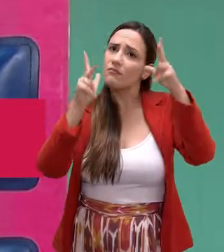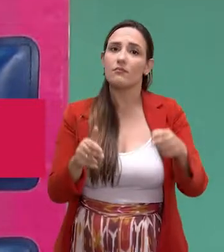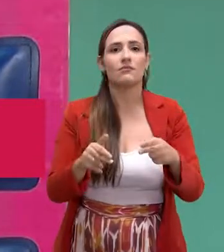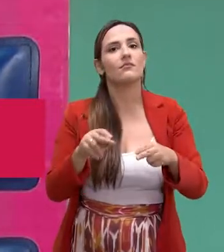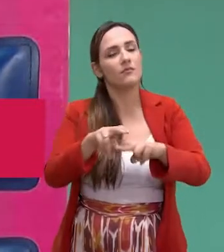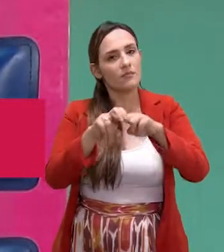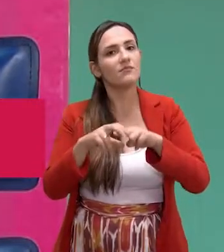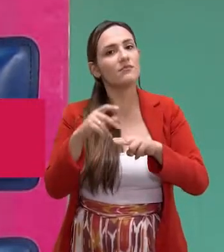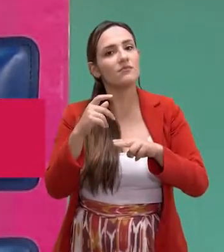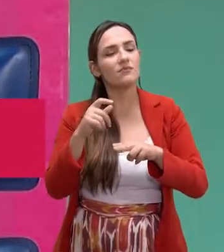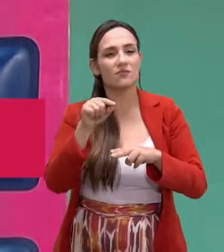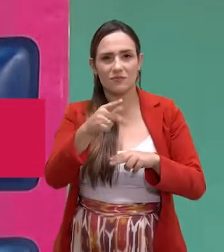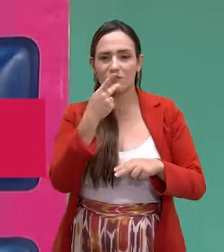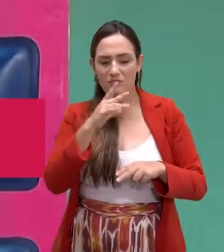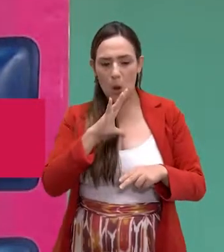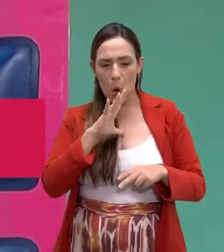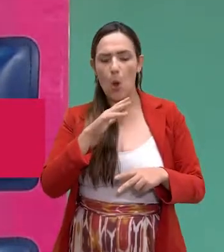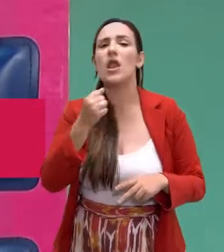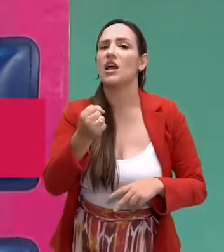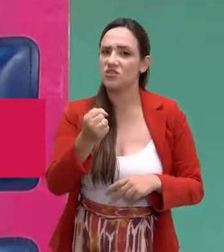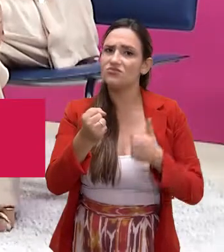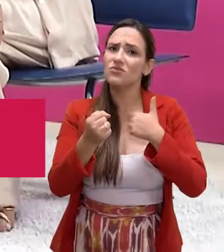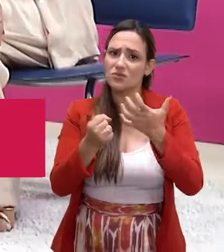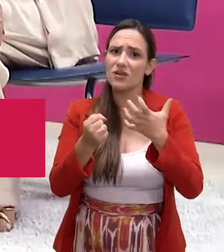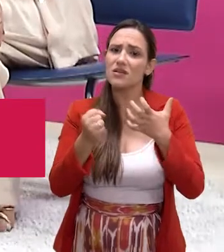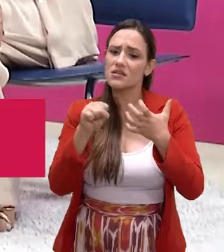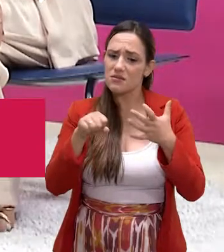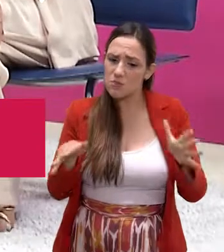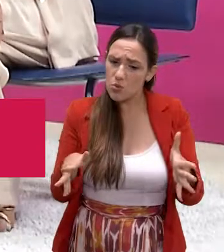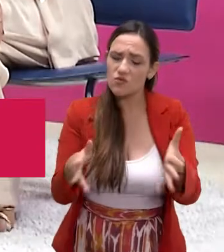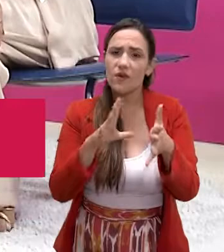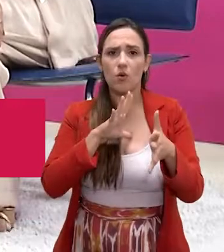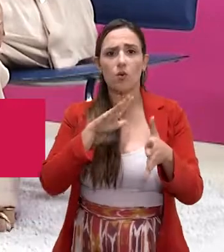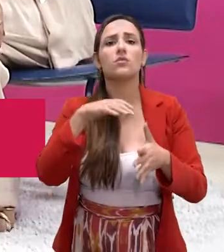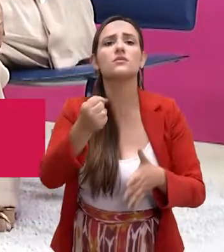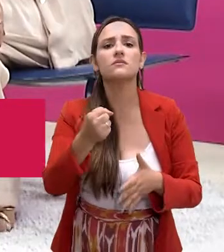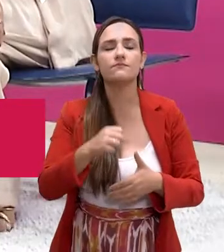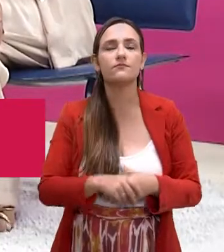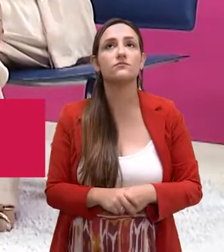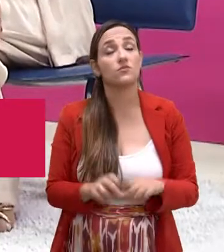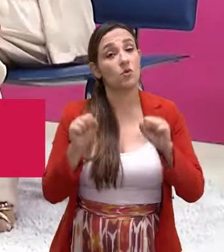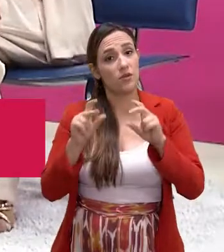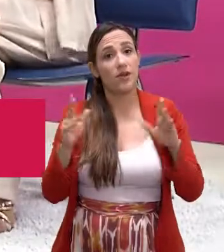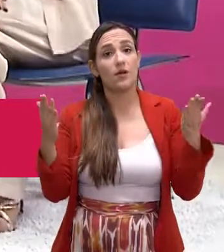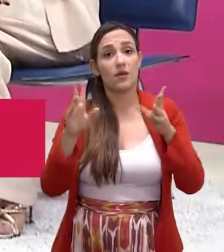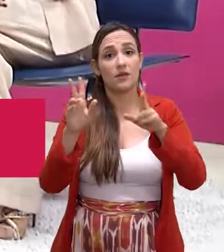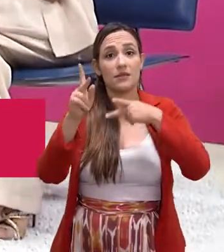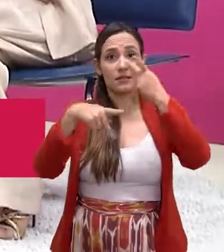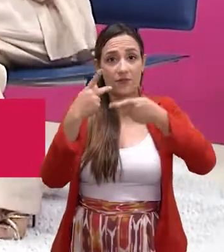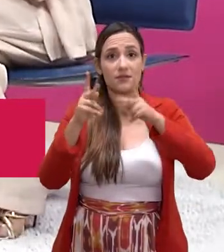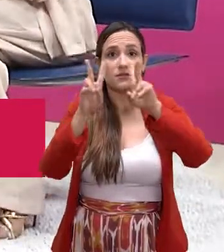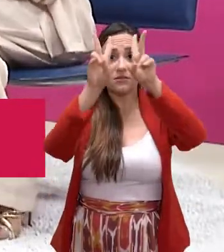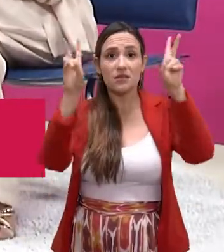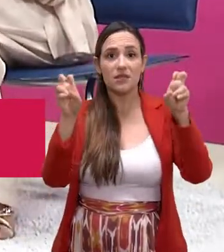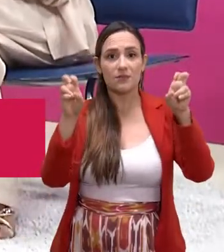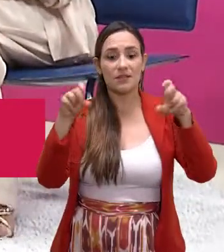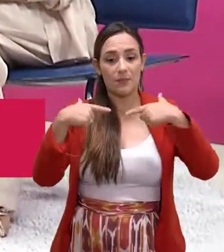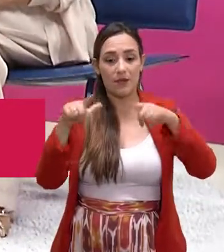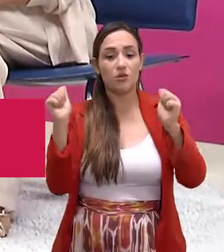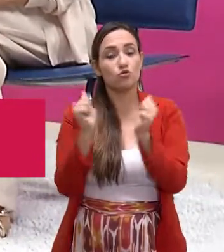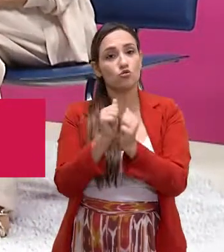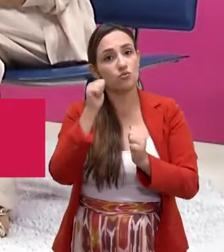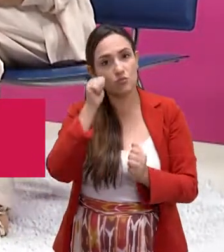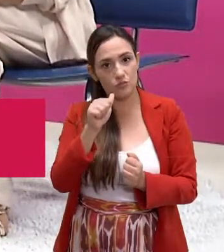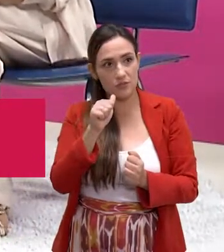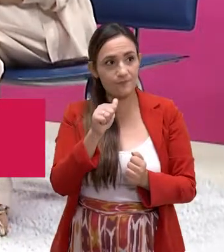é uma palavra que você usou e que me veio à mente desde o início. Agora, falando sobre trabalhar com mulheres, na equipe da SAD, da Secretaria de